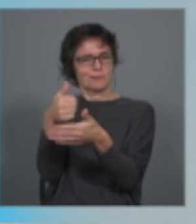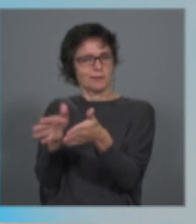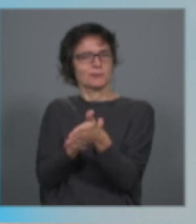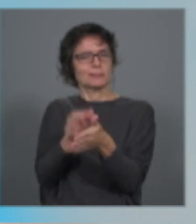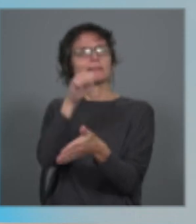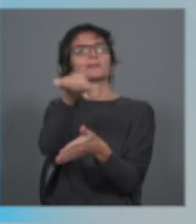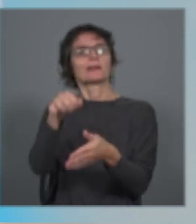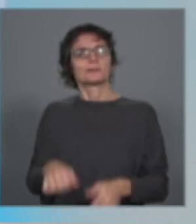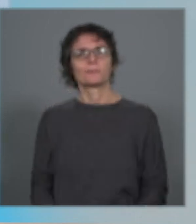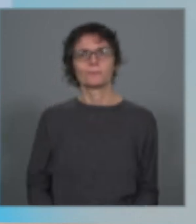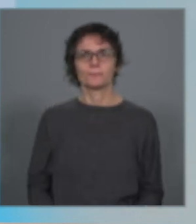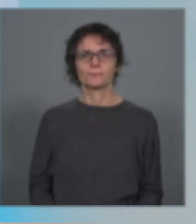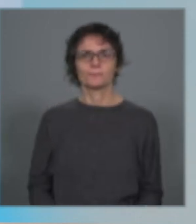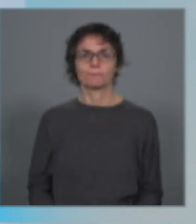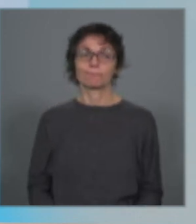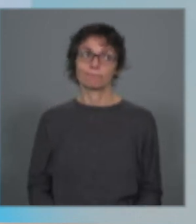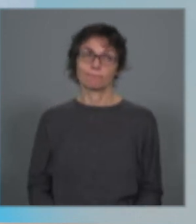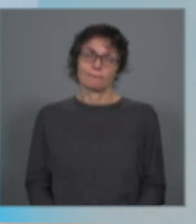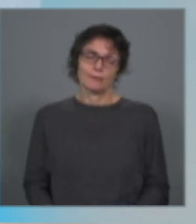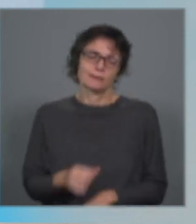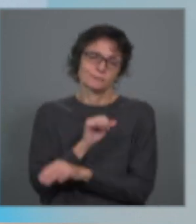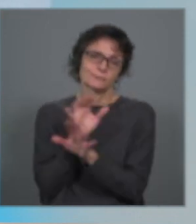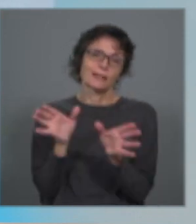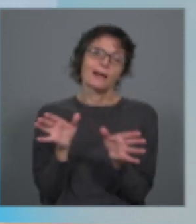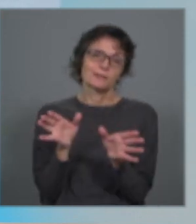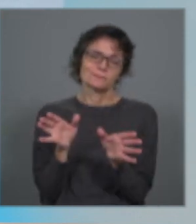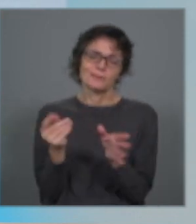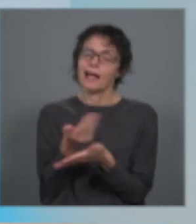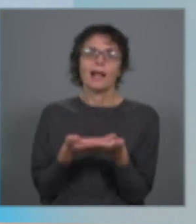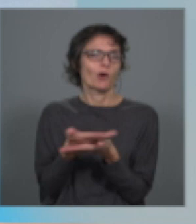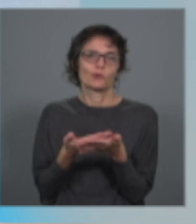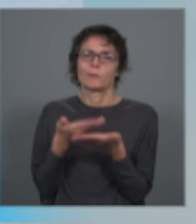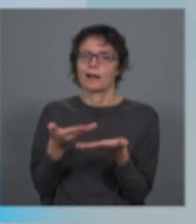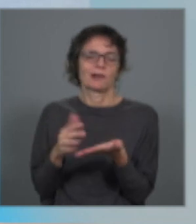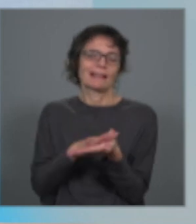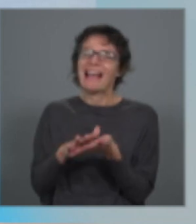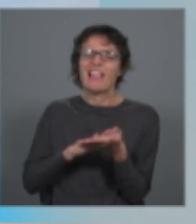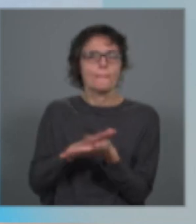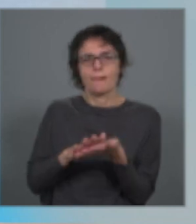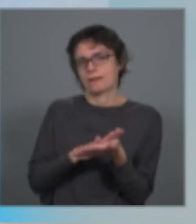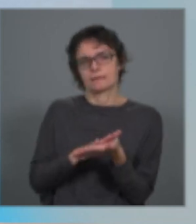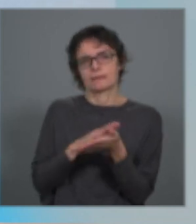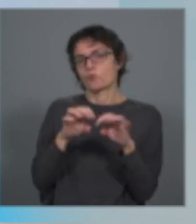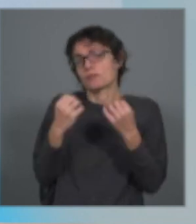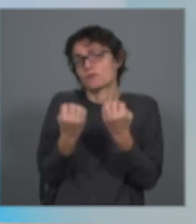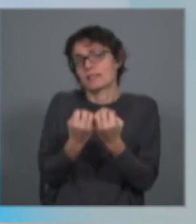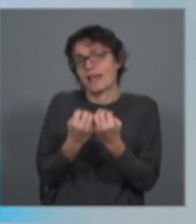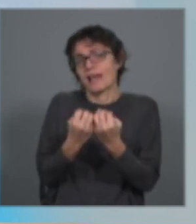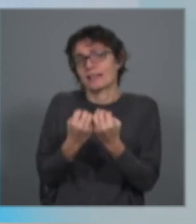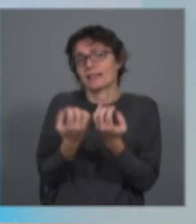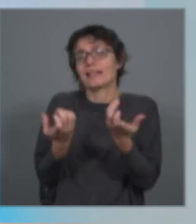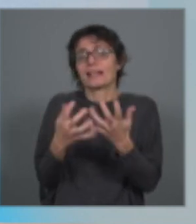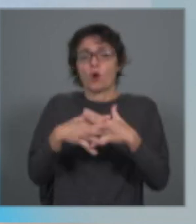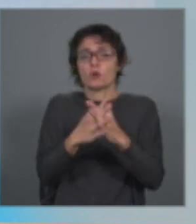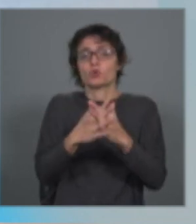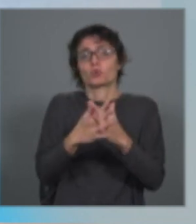possível não ser. A realidade básica de qualquer sociedade é económica. Eu ainda no outro dia disse aos meus